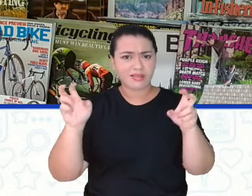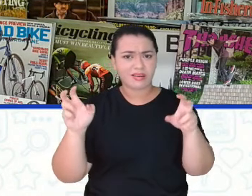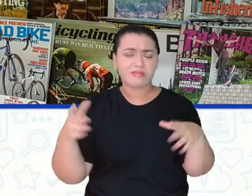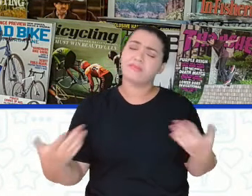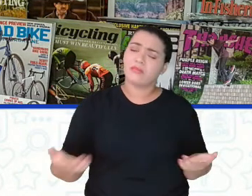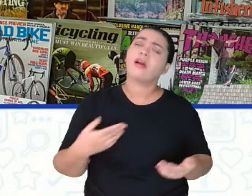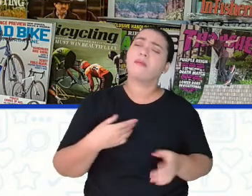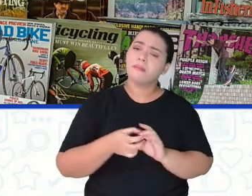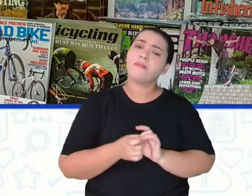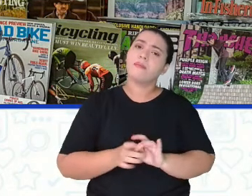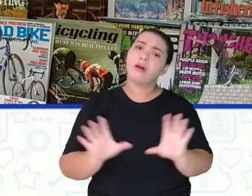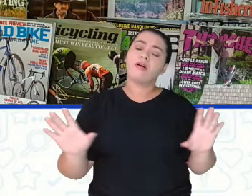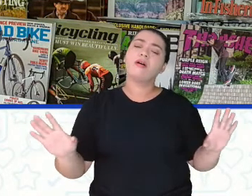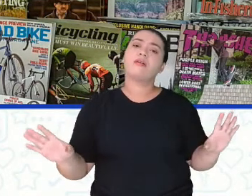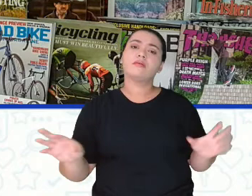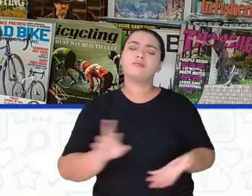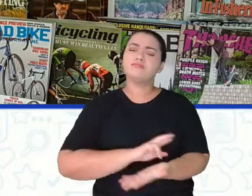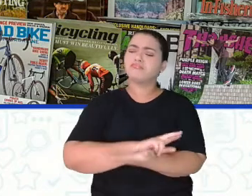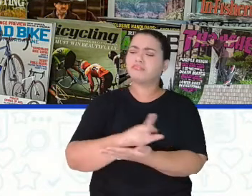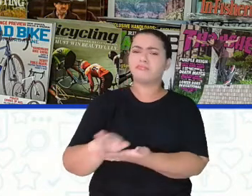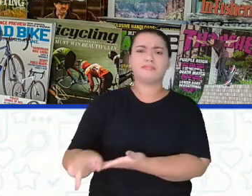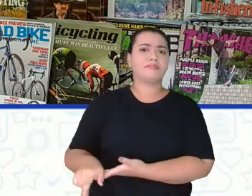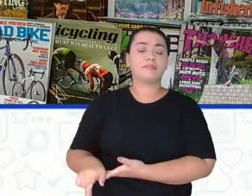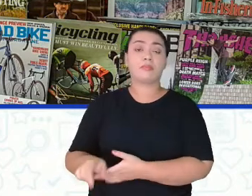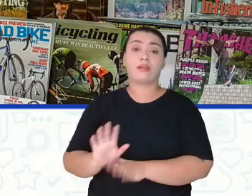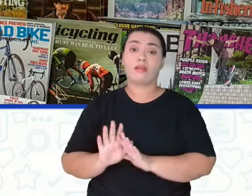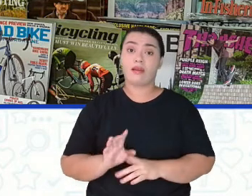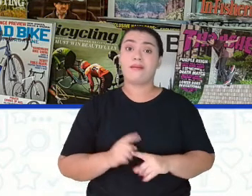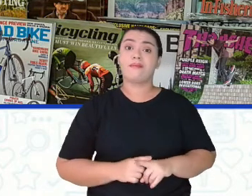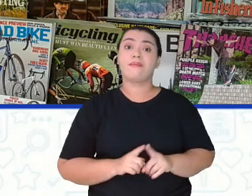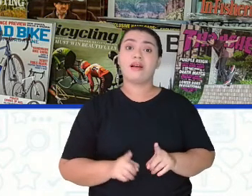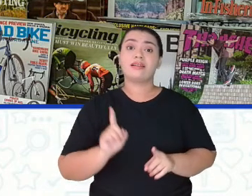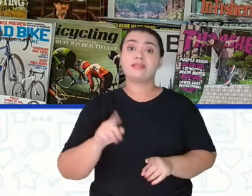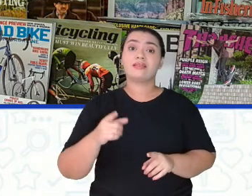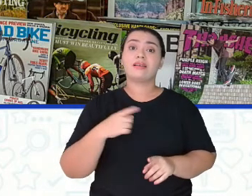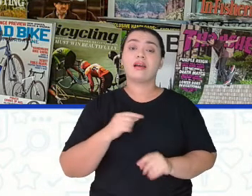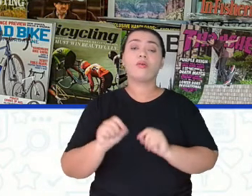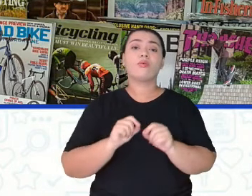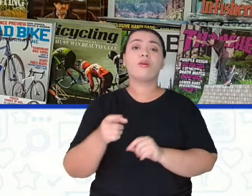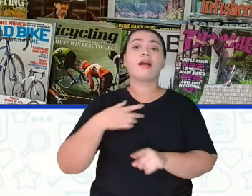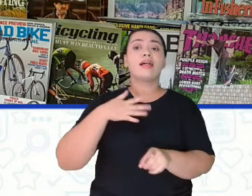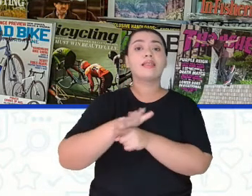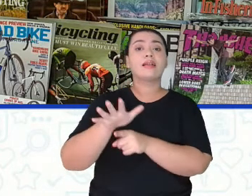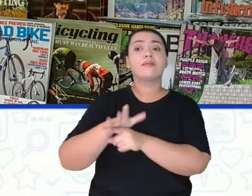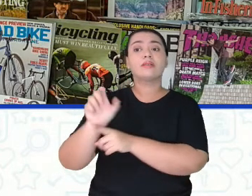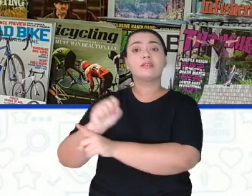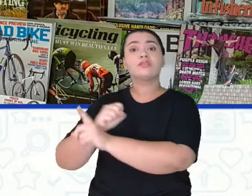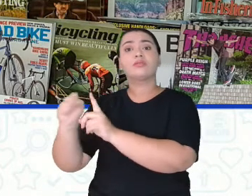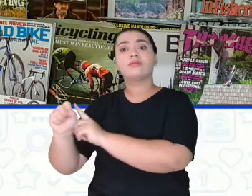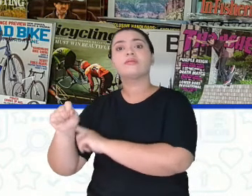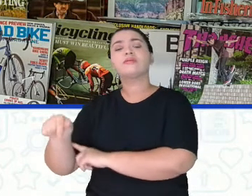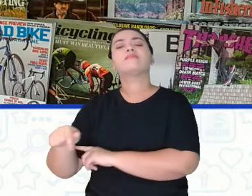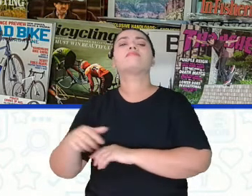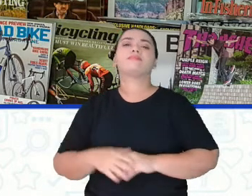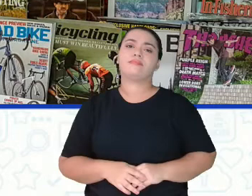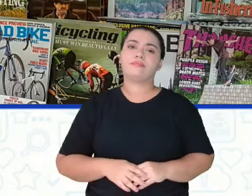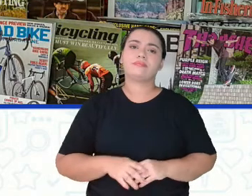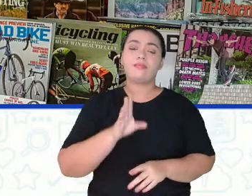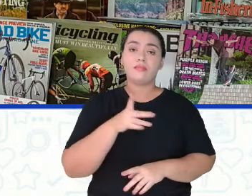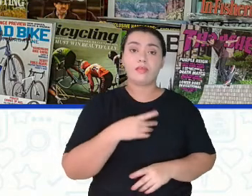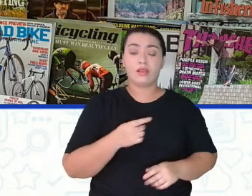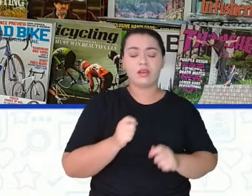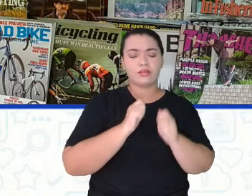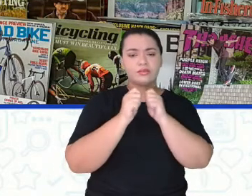Os temas são mais diversos e plurais possíveis, tá? Mas normalmente refletem uma demanda social geral. Na reportagem, o repórter faz